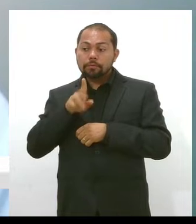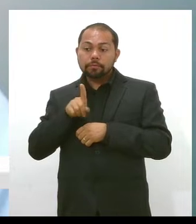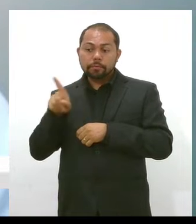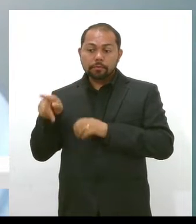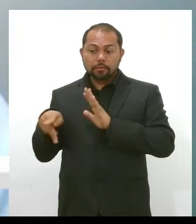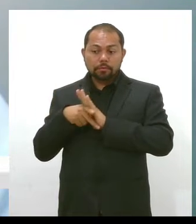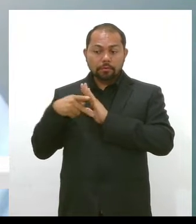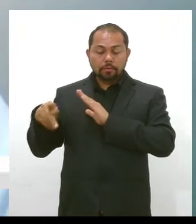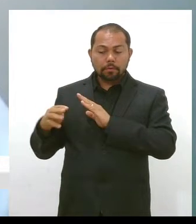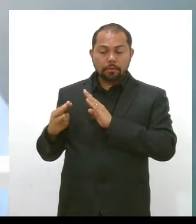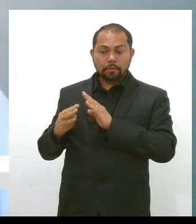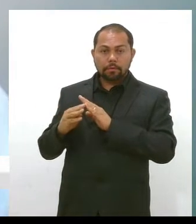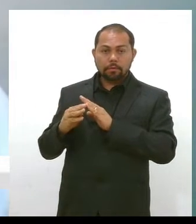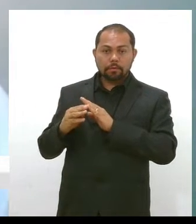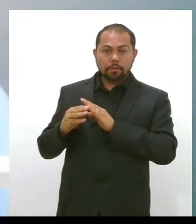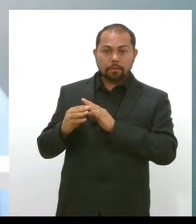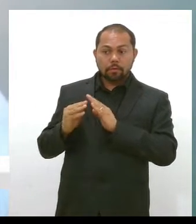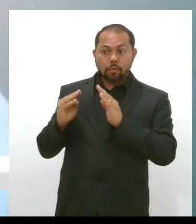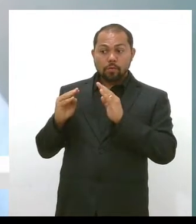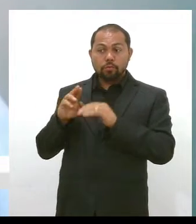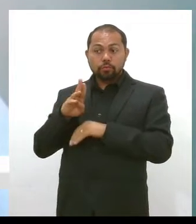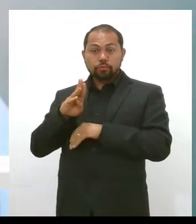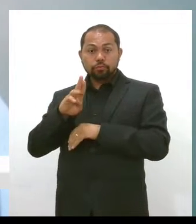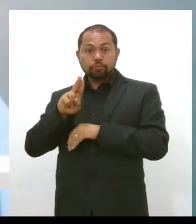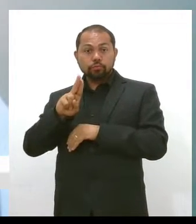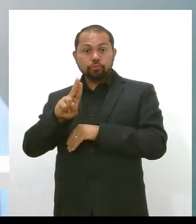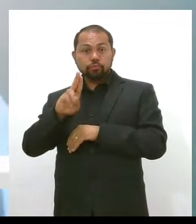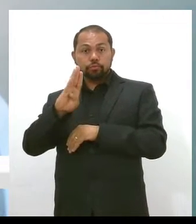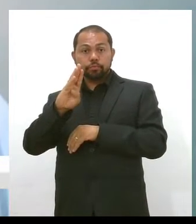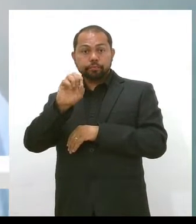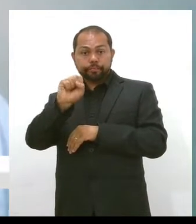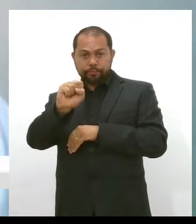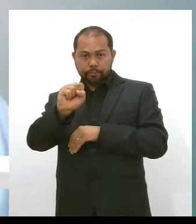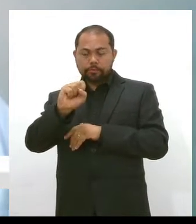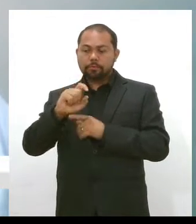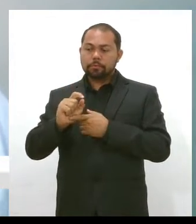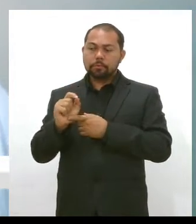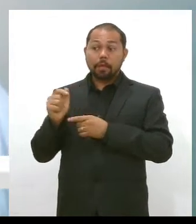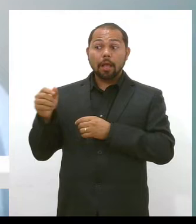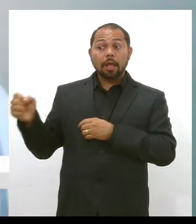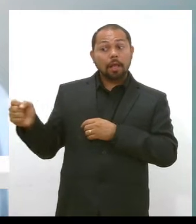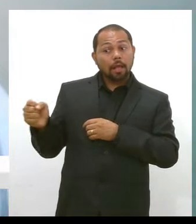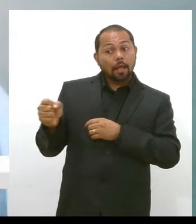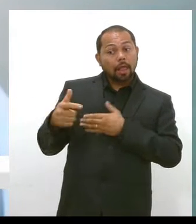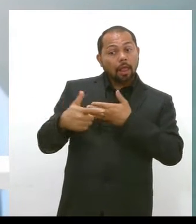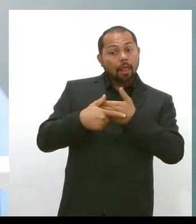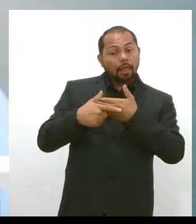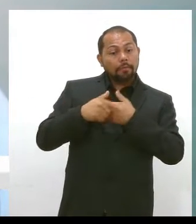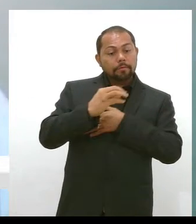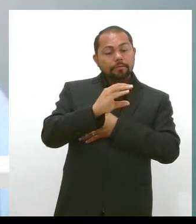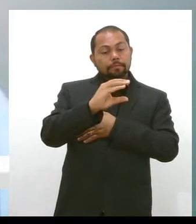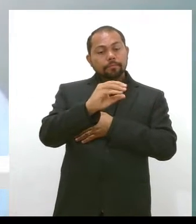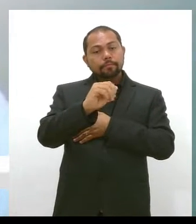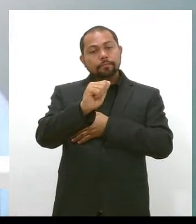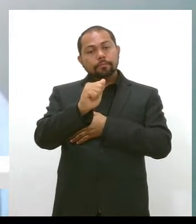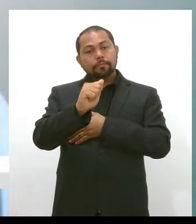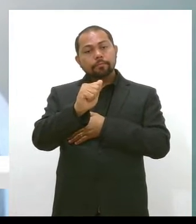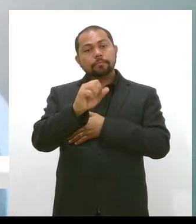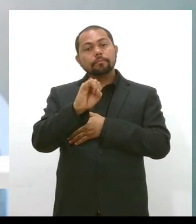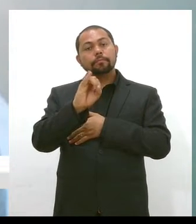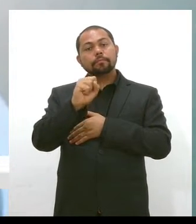no posto de saúde, aí é que entra o papel do CAISME. Então, essa